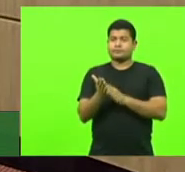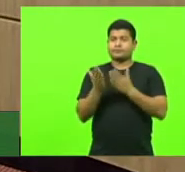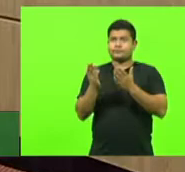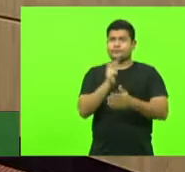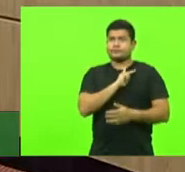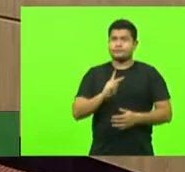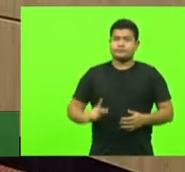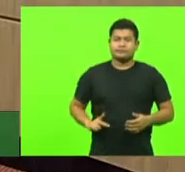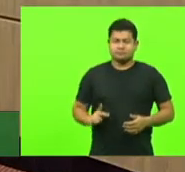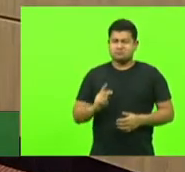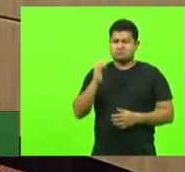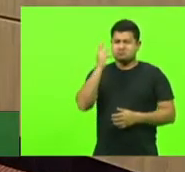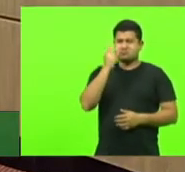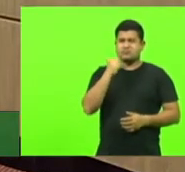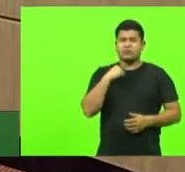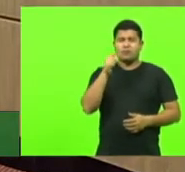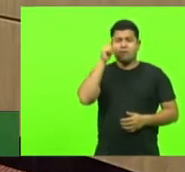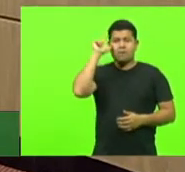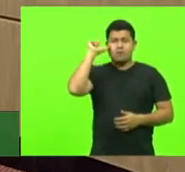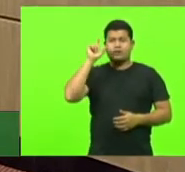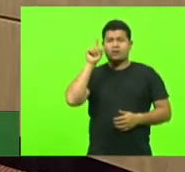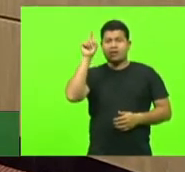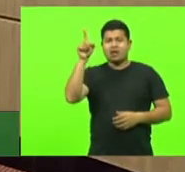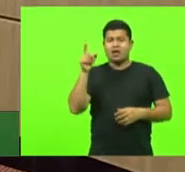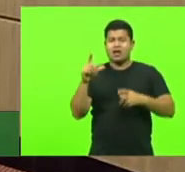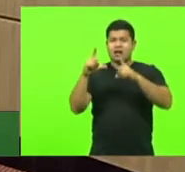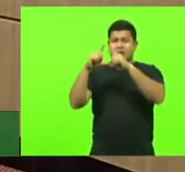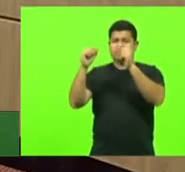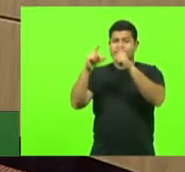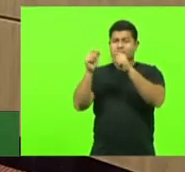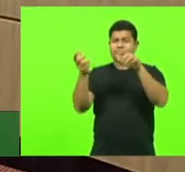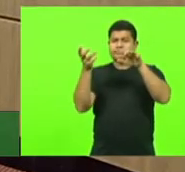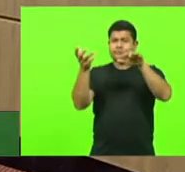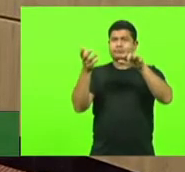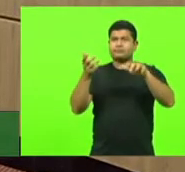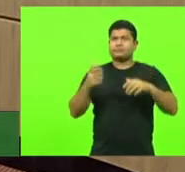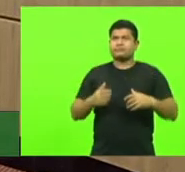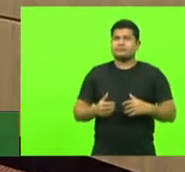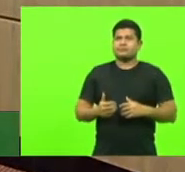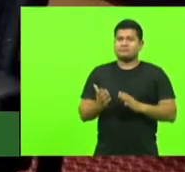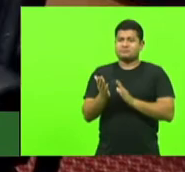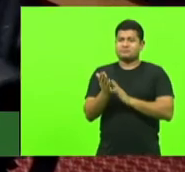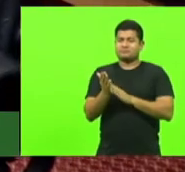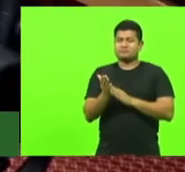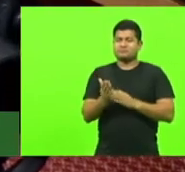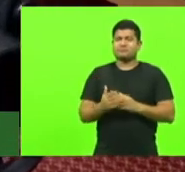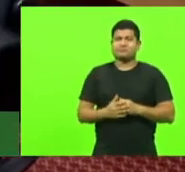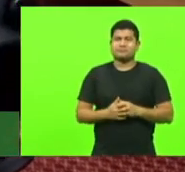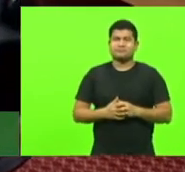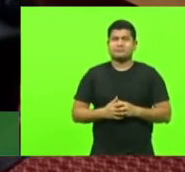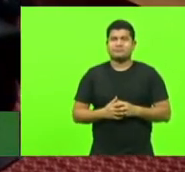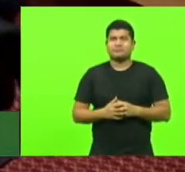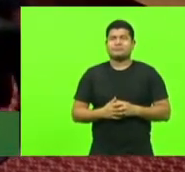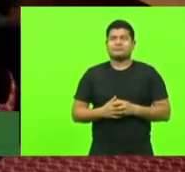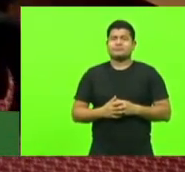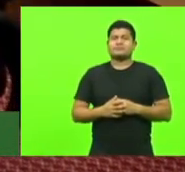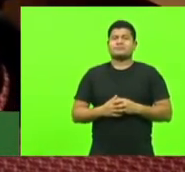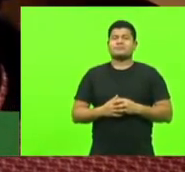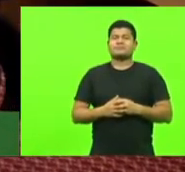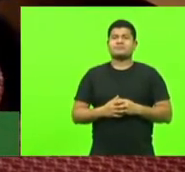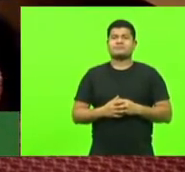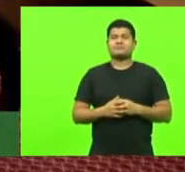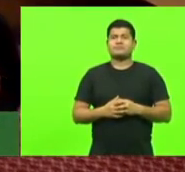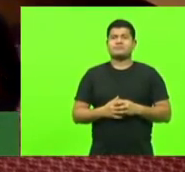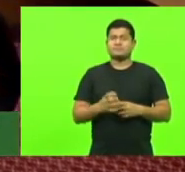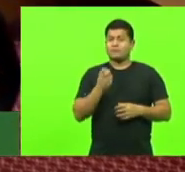muito bonito lá na Brasília, né? Todo pomposo. Parabéns, presidente. Muita generosidade de Vossa Excelência, deputado. Uma